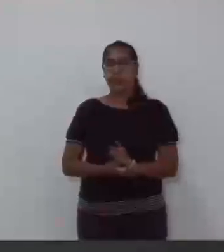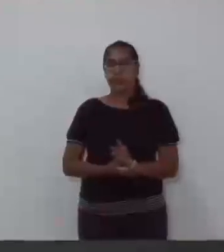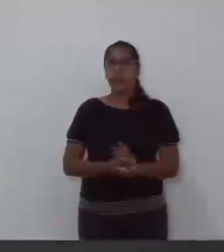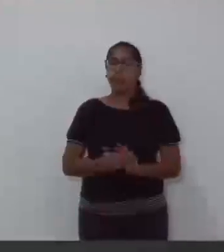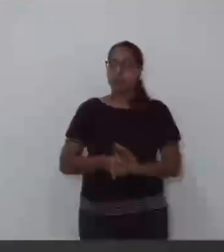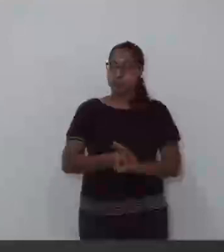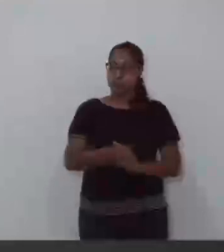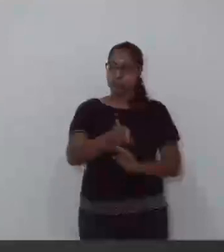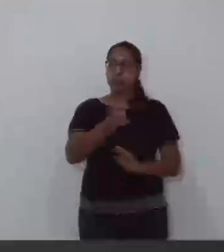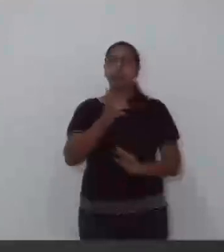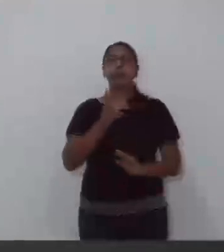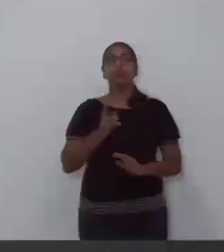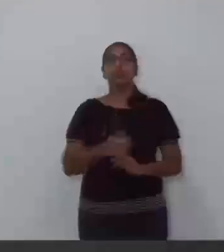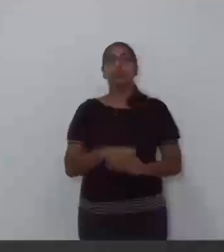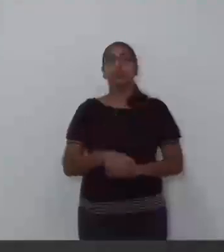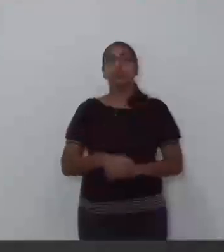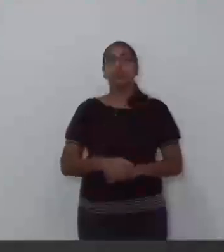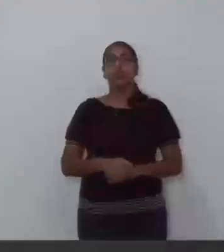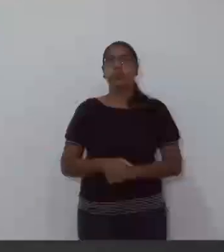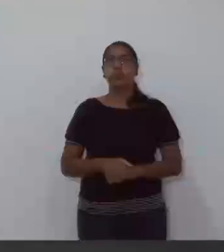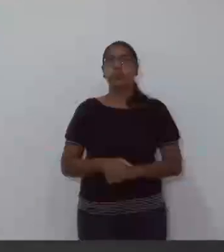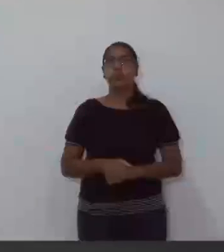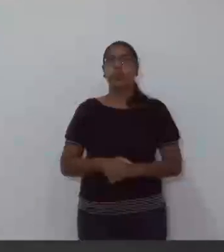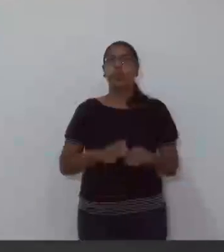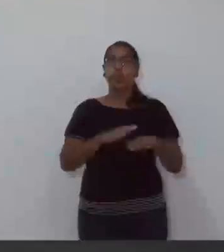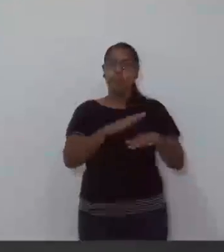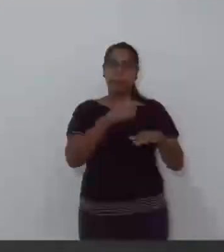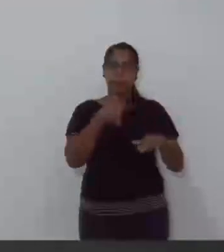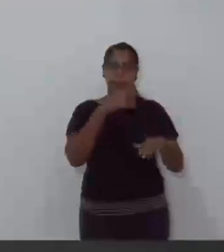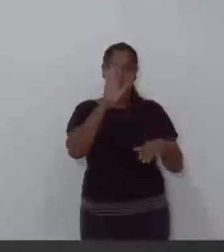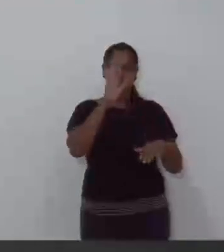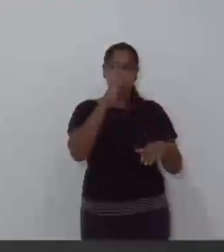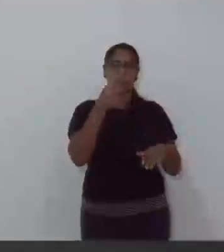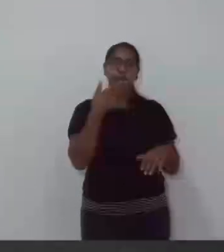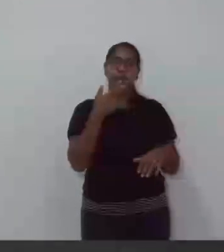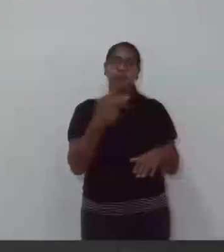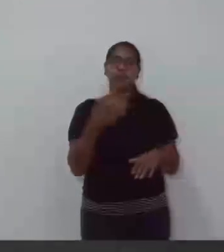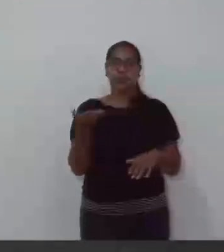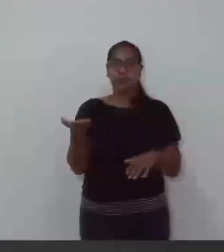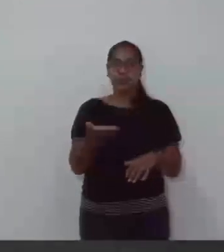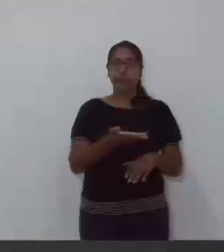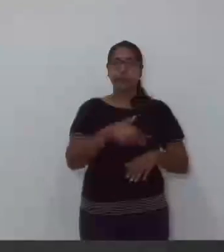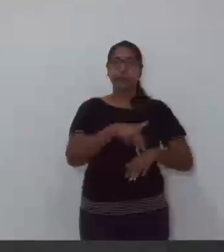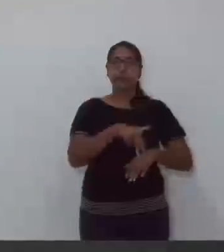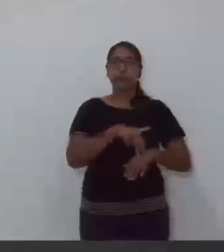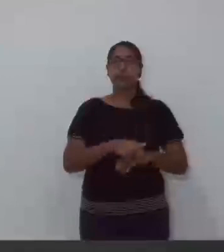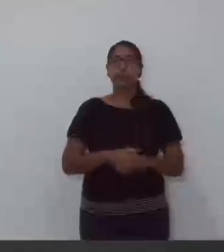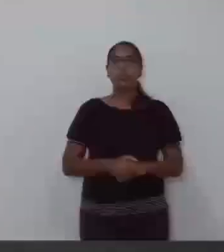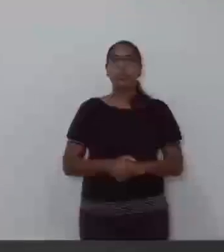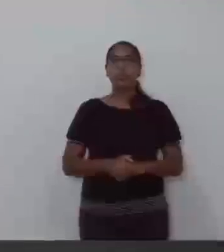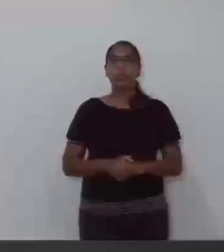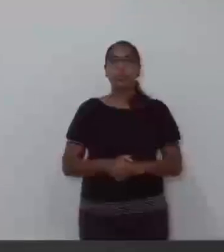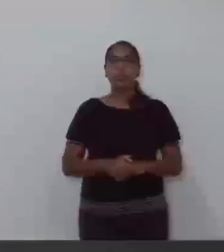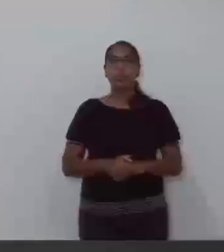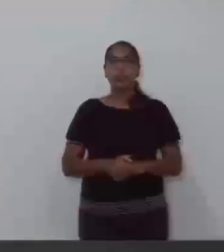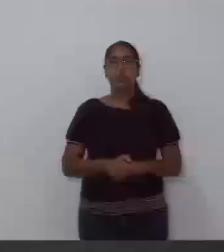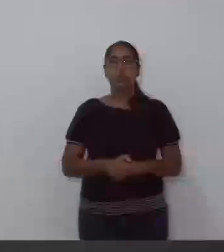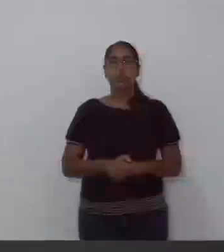Continua o encaminhamento de lideranças. Peço a palavra, senhor presidente. Tem a palavra, vereador.